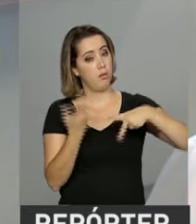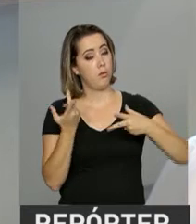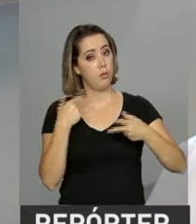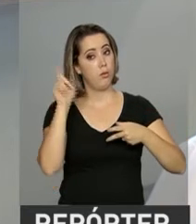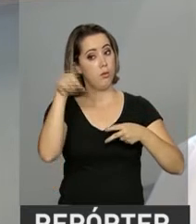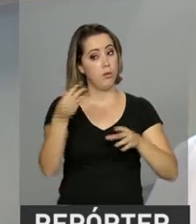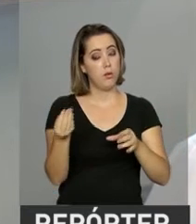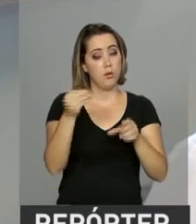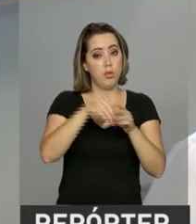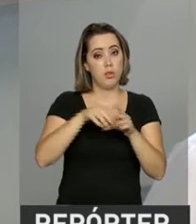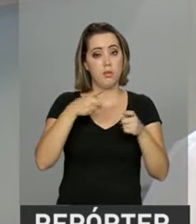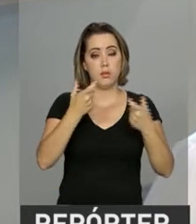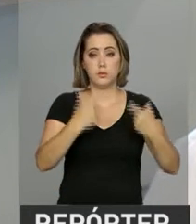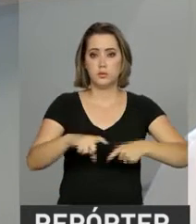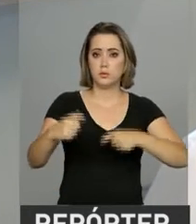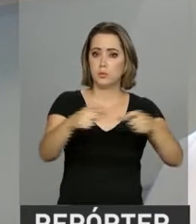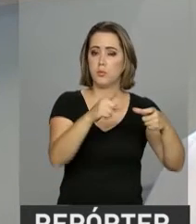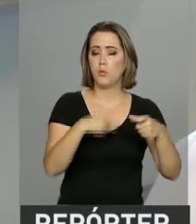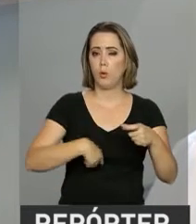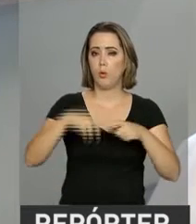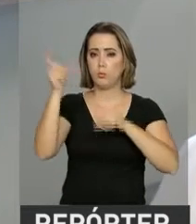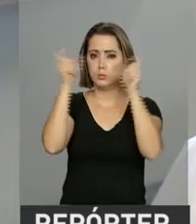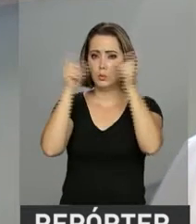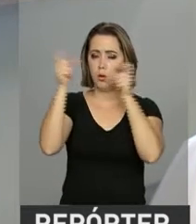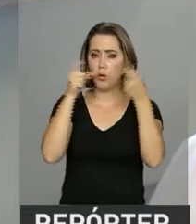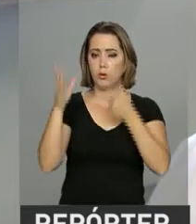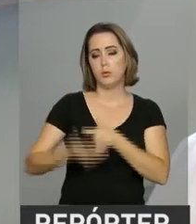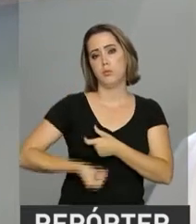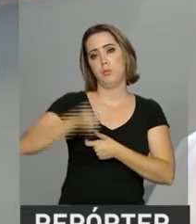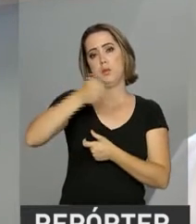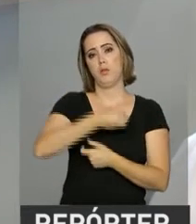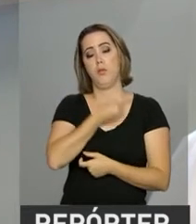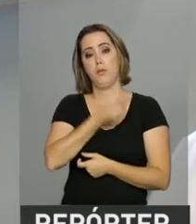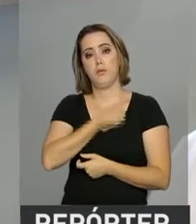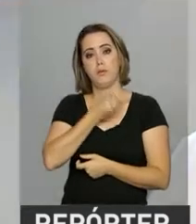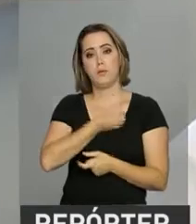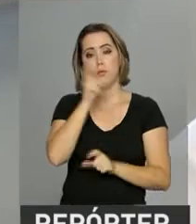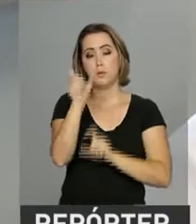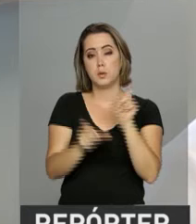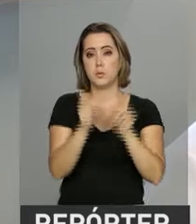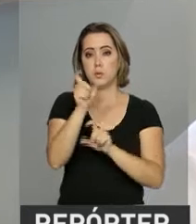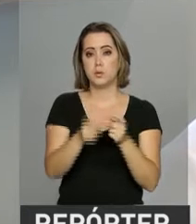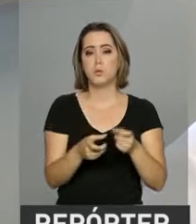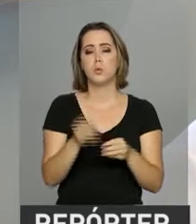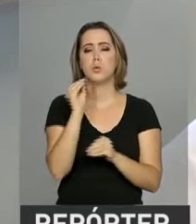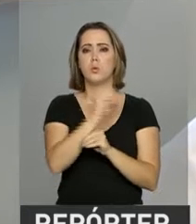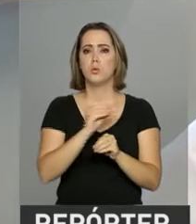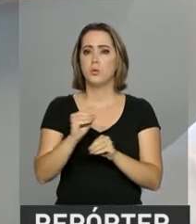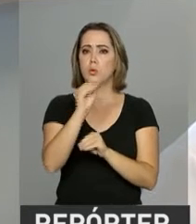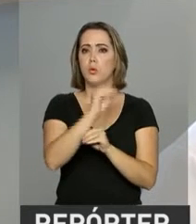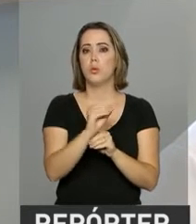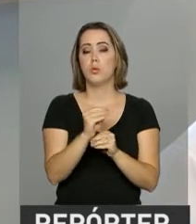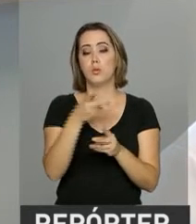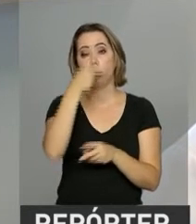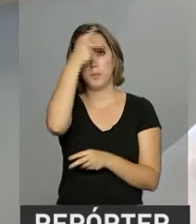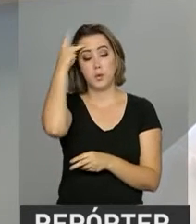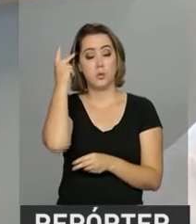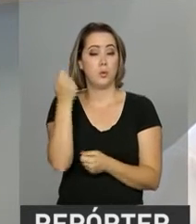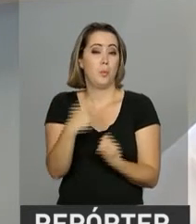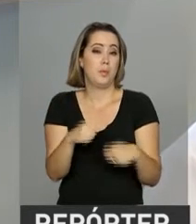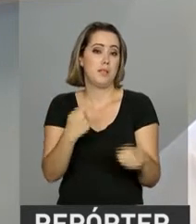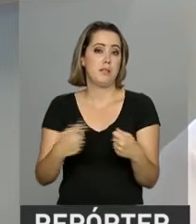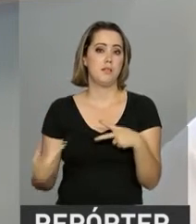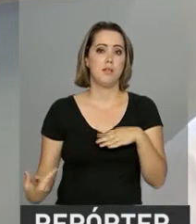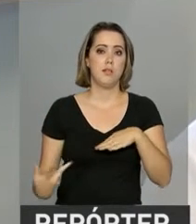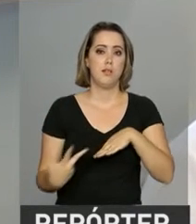essa moratória foi dá um pouco mais de atenção e qualidade de vida para os pacientes e tratar quem não tem ainda indicação de cirurgia